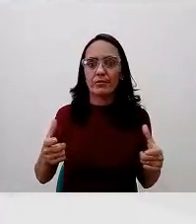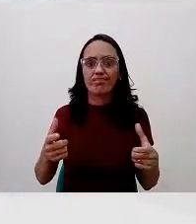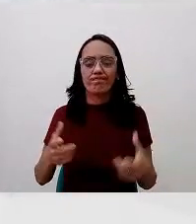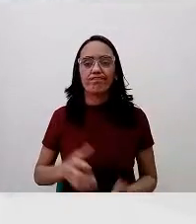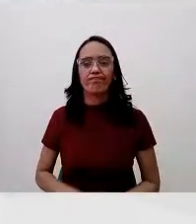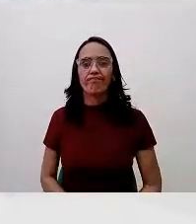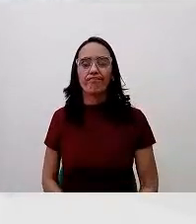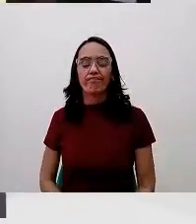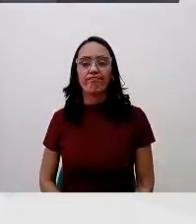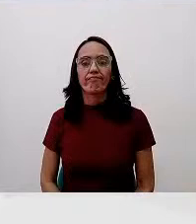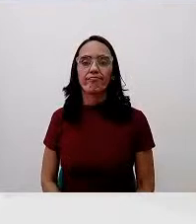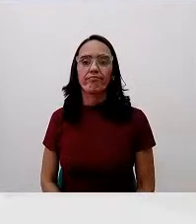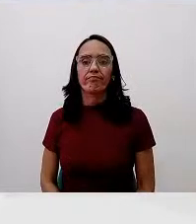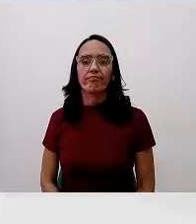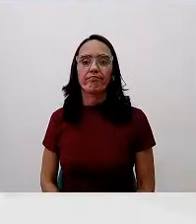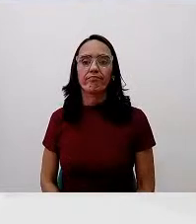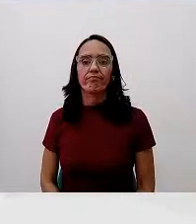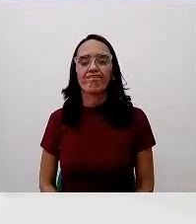É verdade, professor.